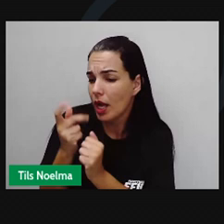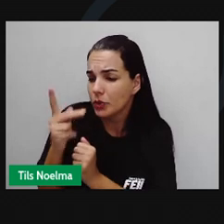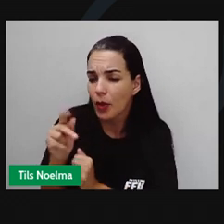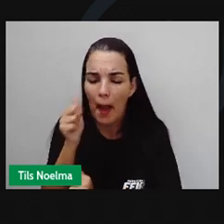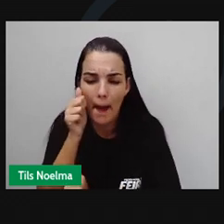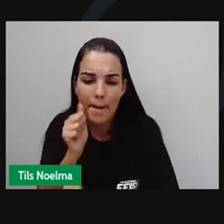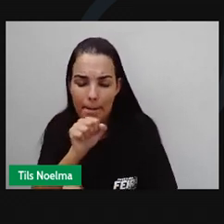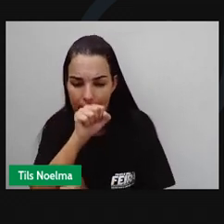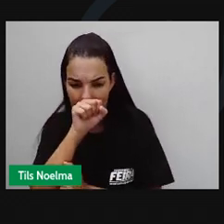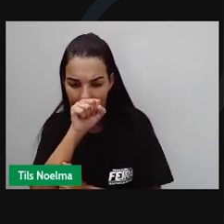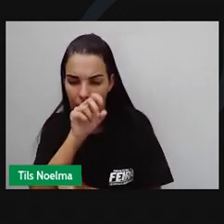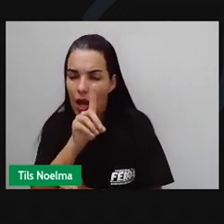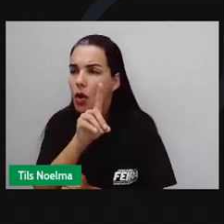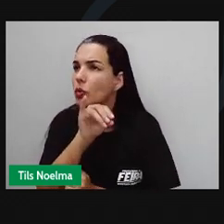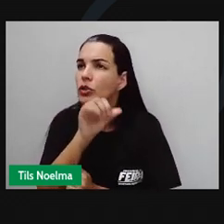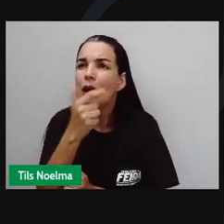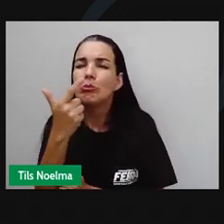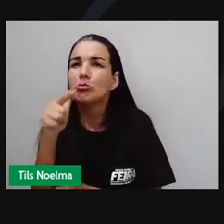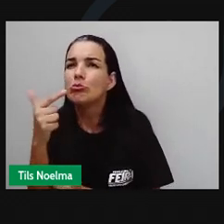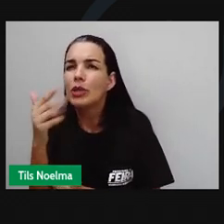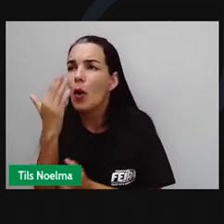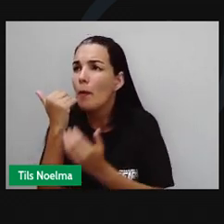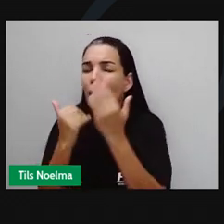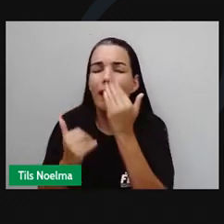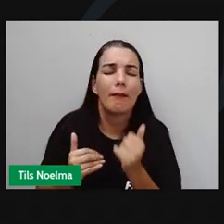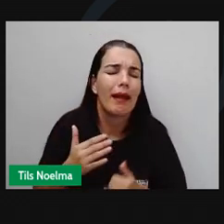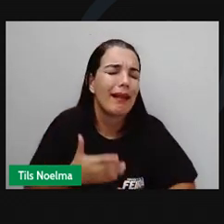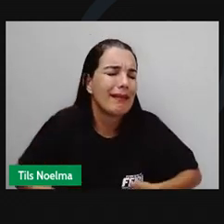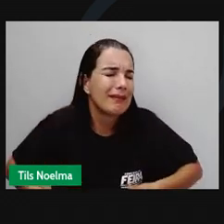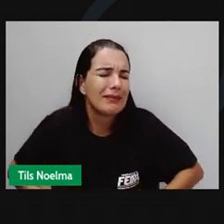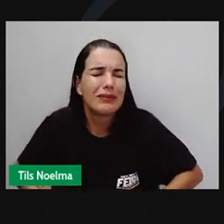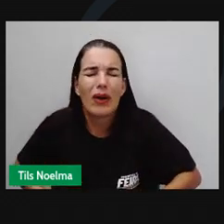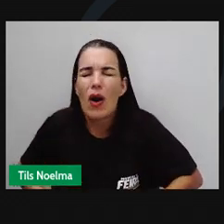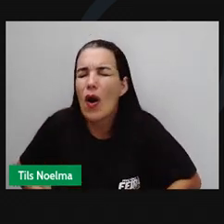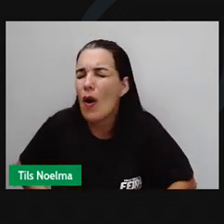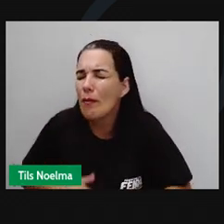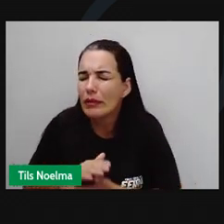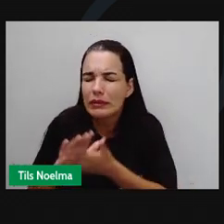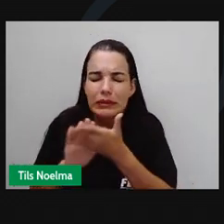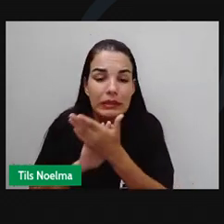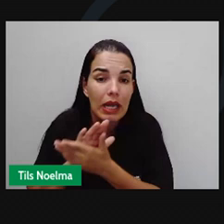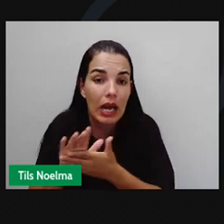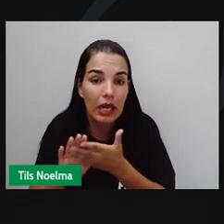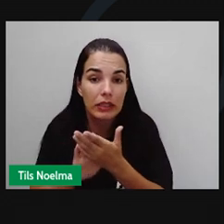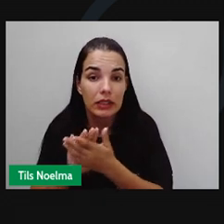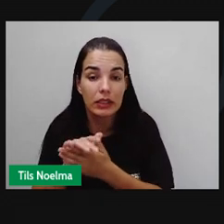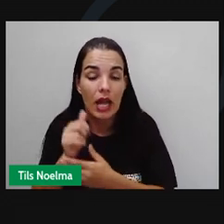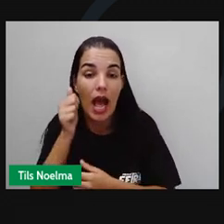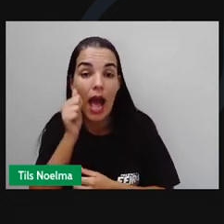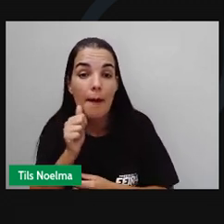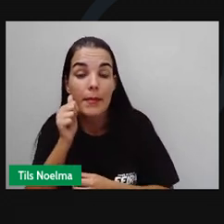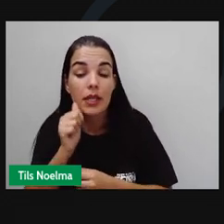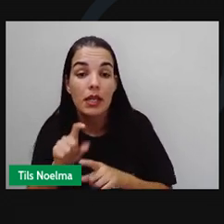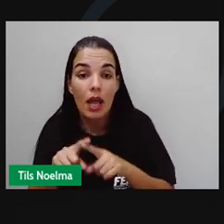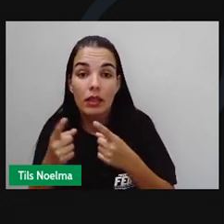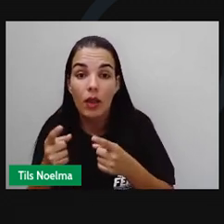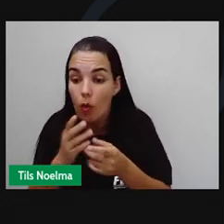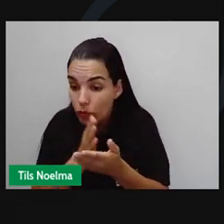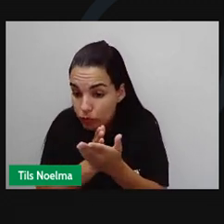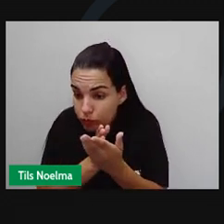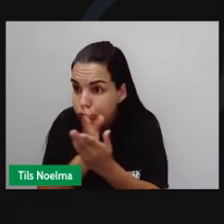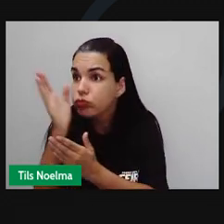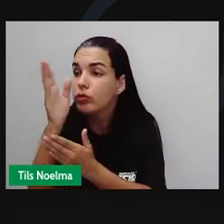dia elas não tinham mais o que comer e sentiram a ameaça da fome. A menina então partiu em busca